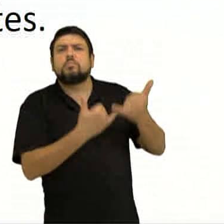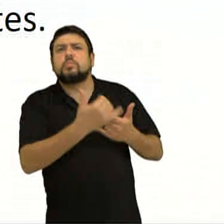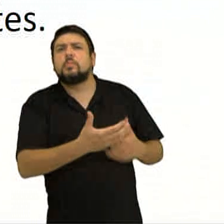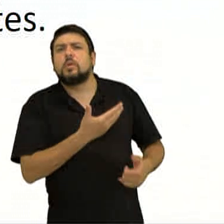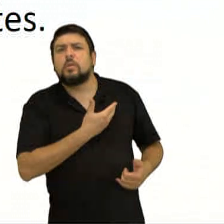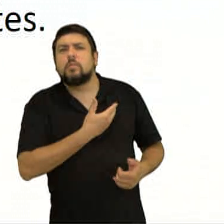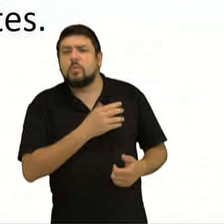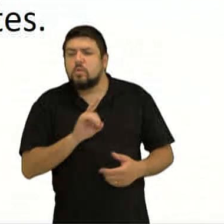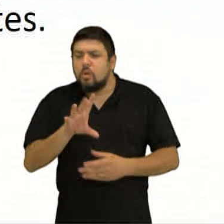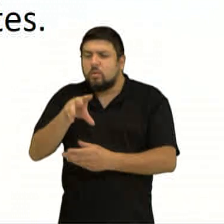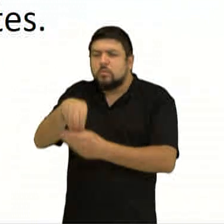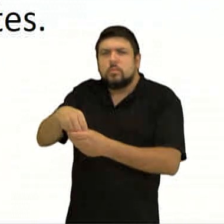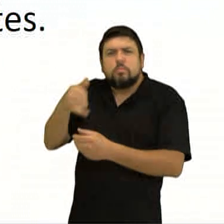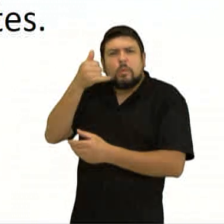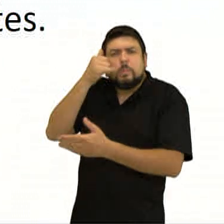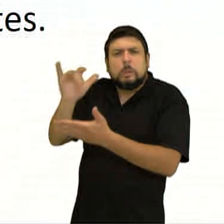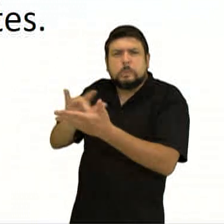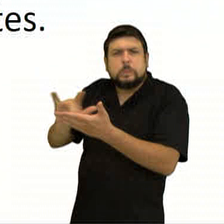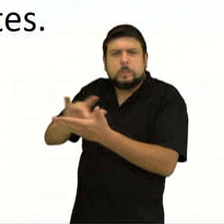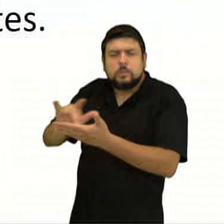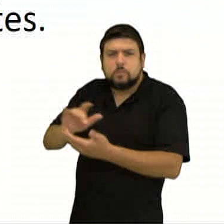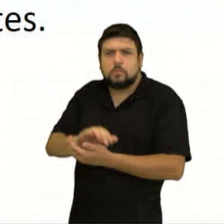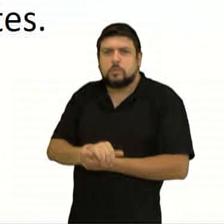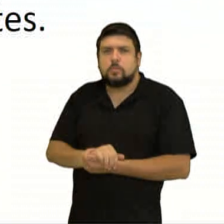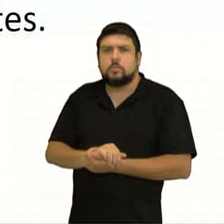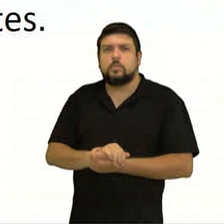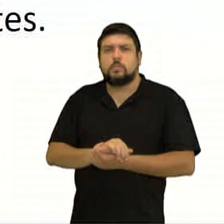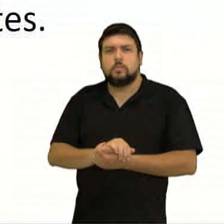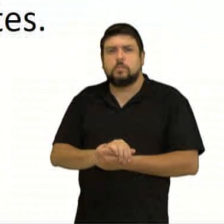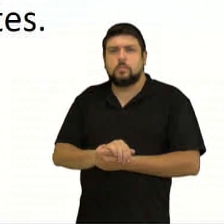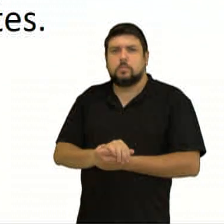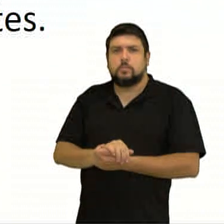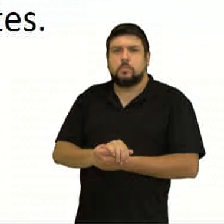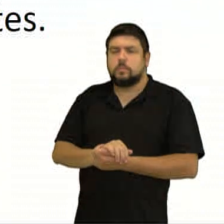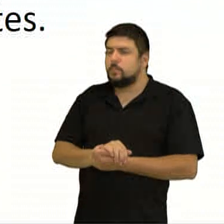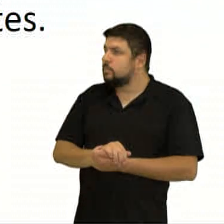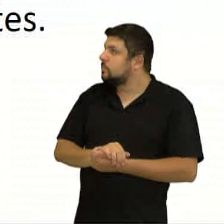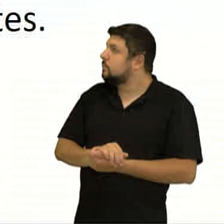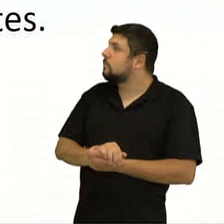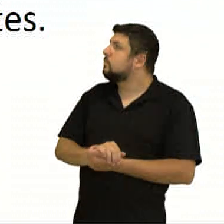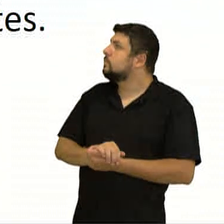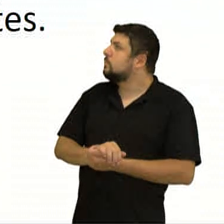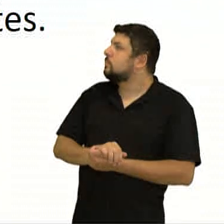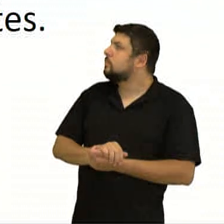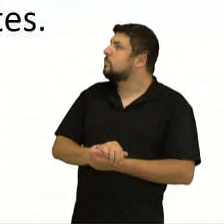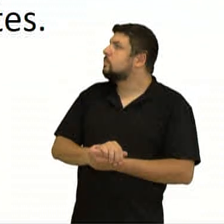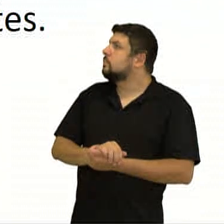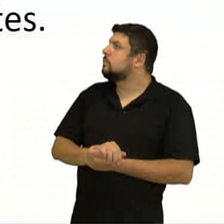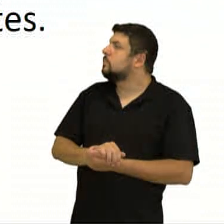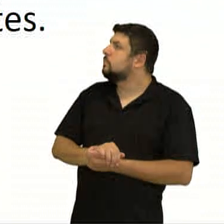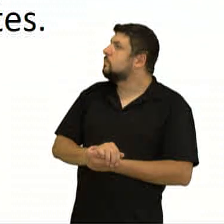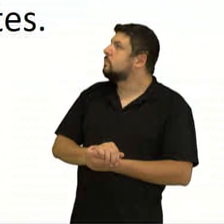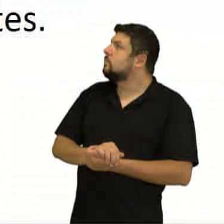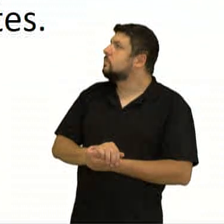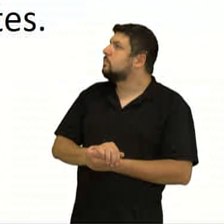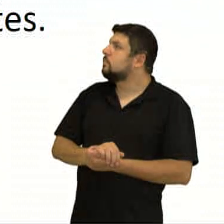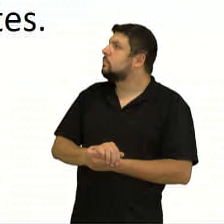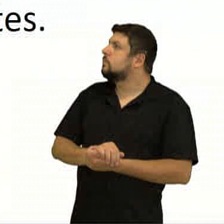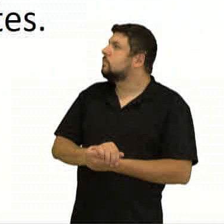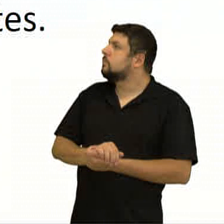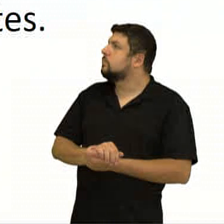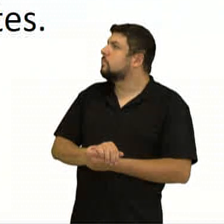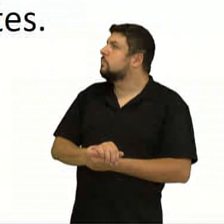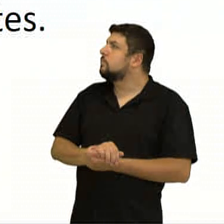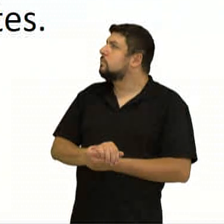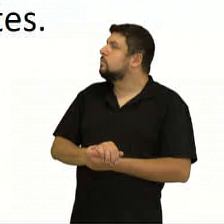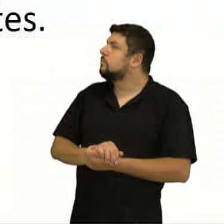Bom, the limit should be a maximum of 2 hours a day. According to experts, children who spend a lot of time using electronic